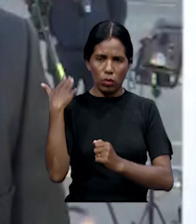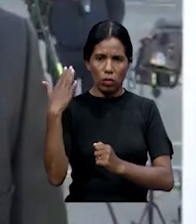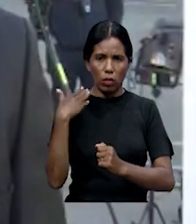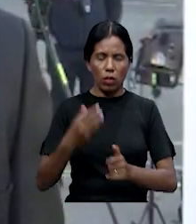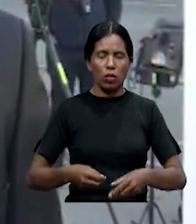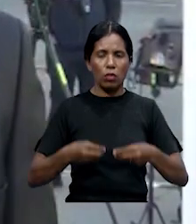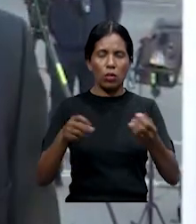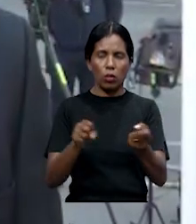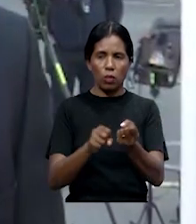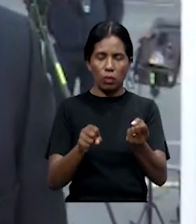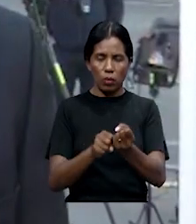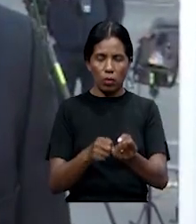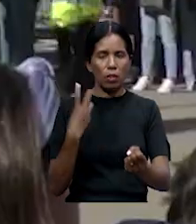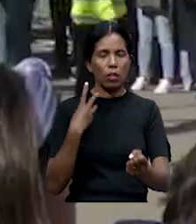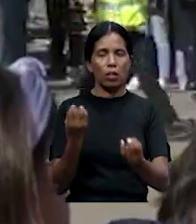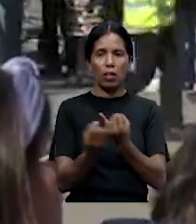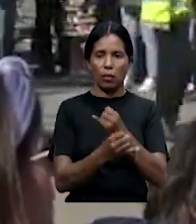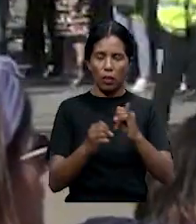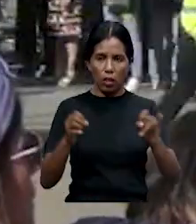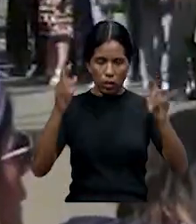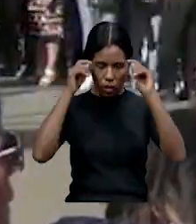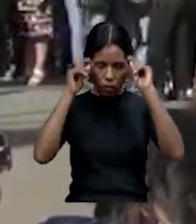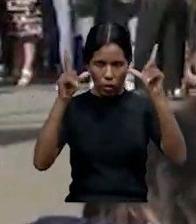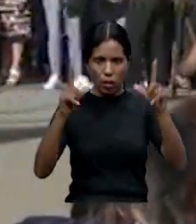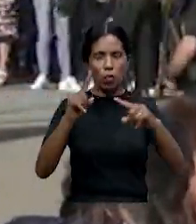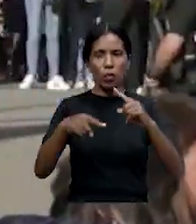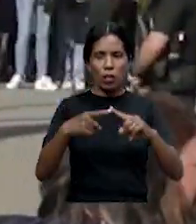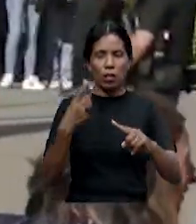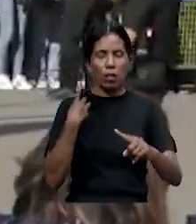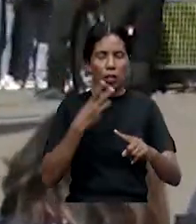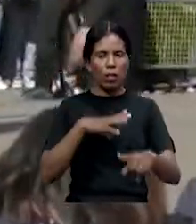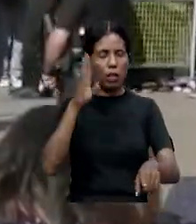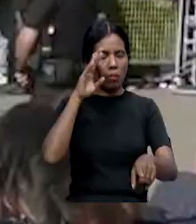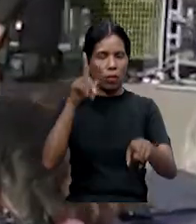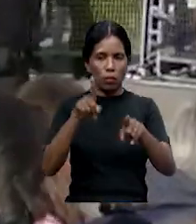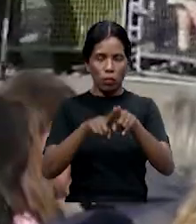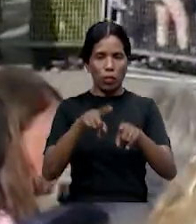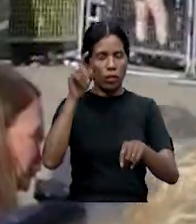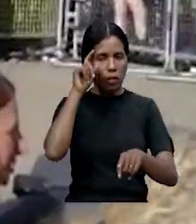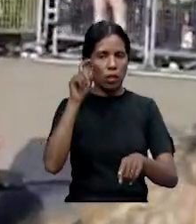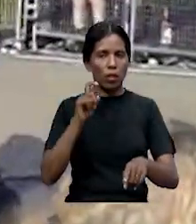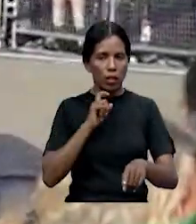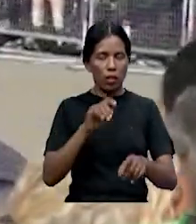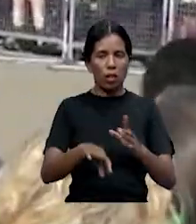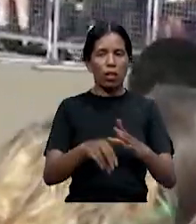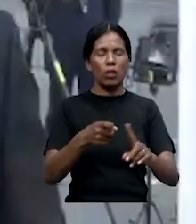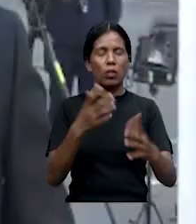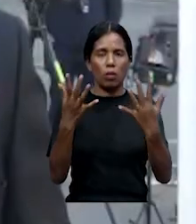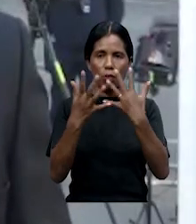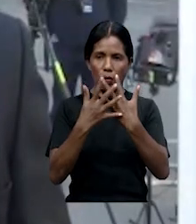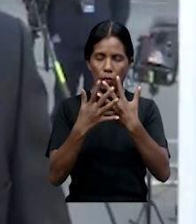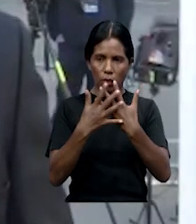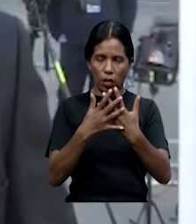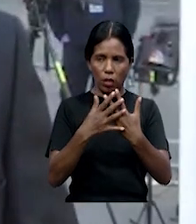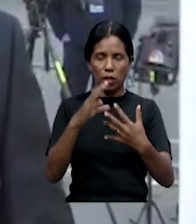foi apoio para a resistência Timor. Também dane Wangira e tenia mambo Karela Sanana Guzmão saiu se com marca Chipinang,